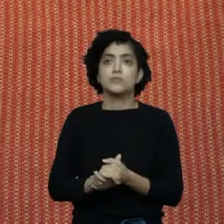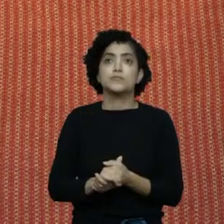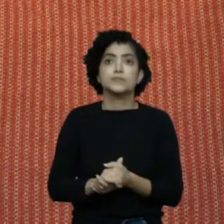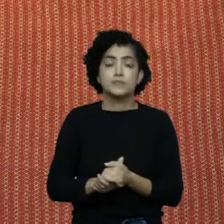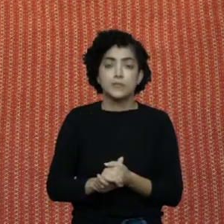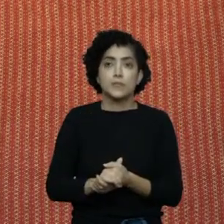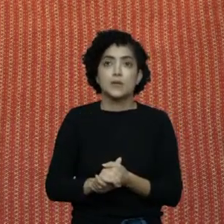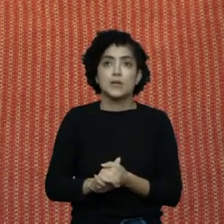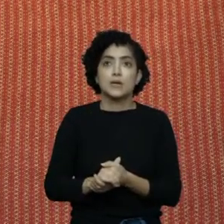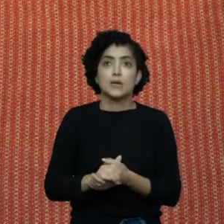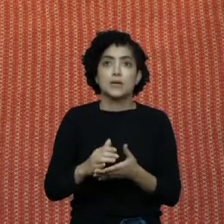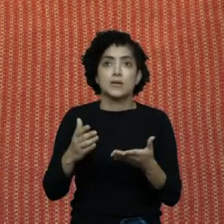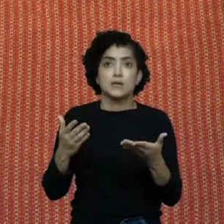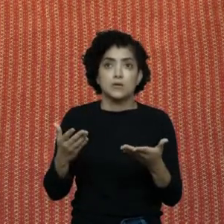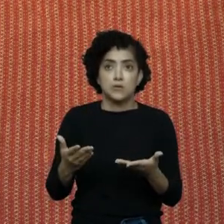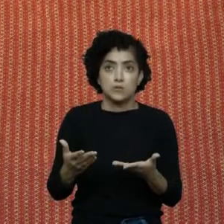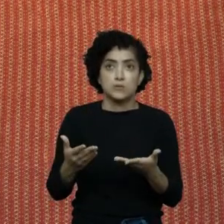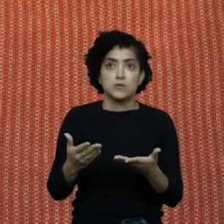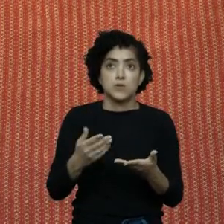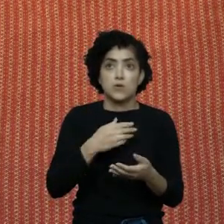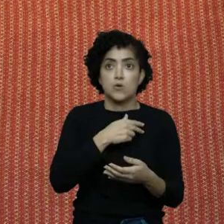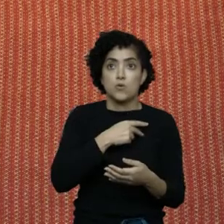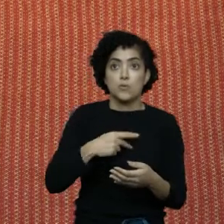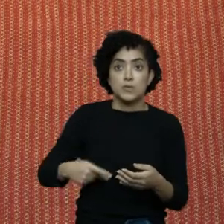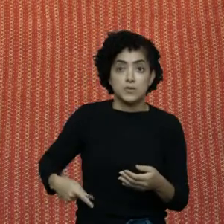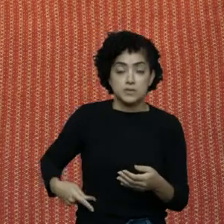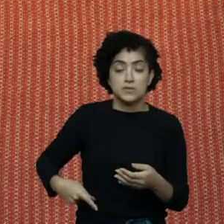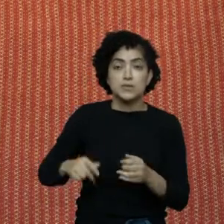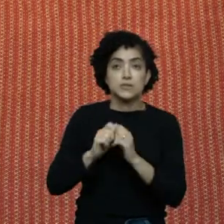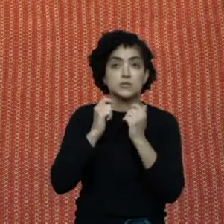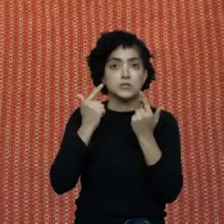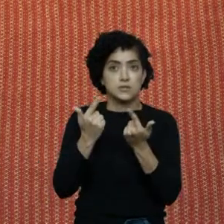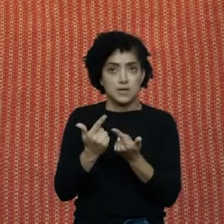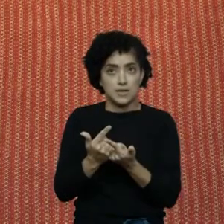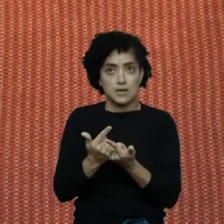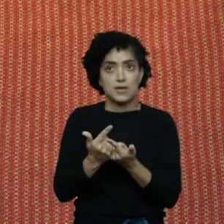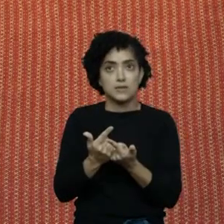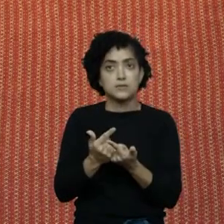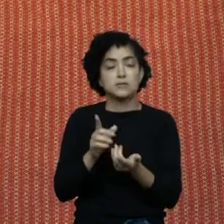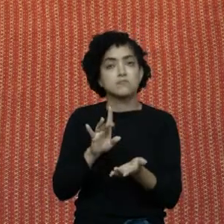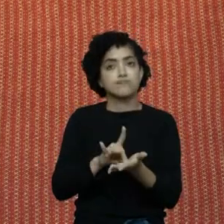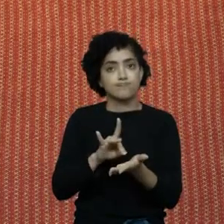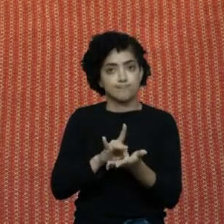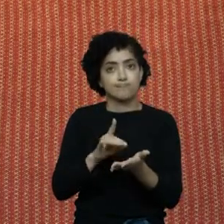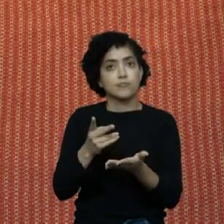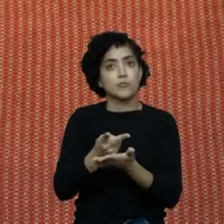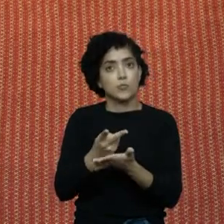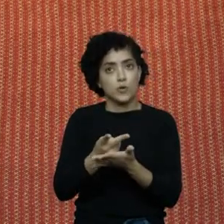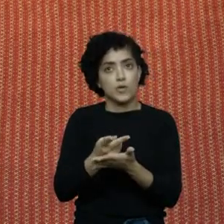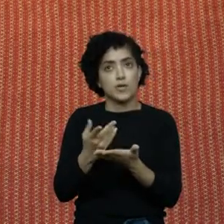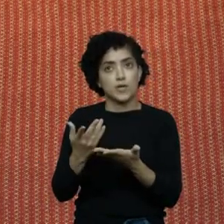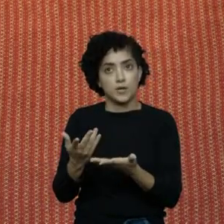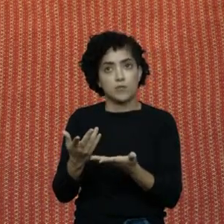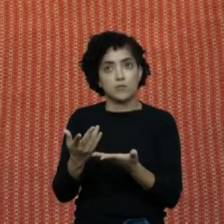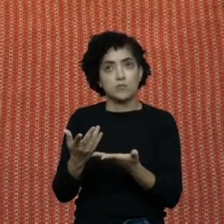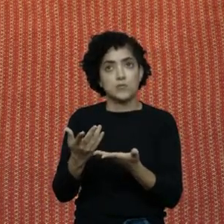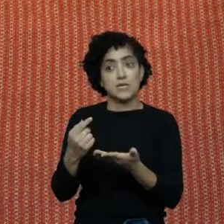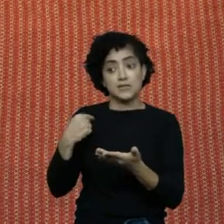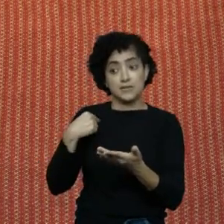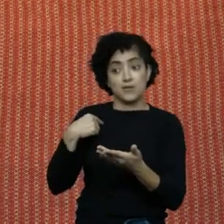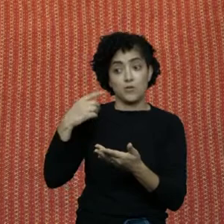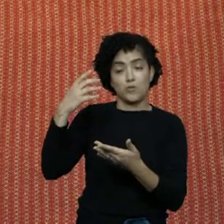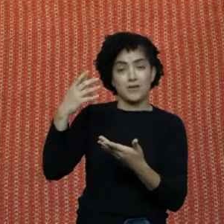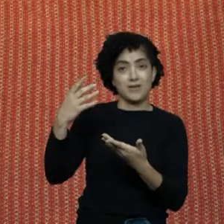própria o próprio presidente da lesc Deputado Moacir sopelsa já reconheceu como erro do Parlamento e jogou nas costas da gente